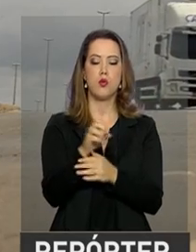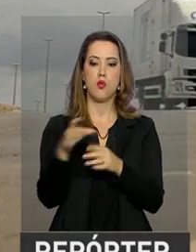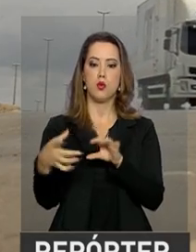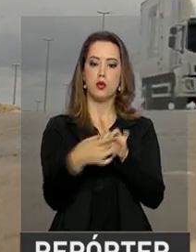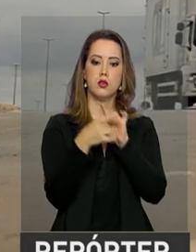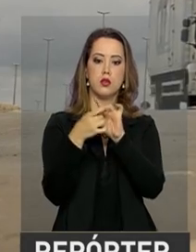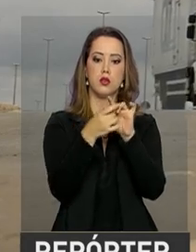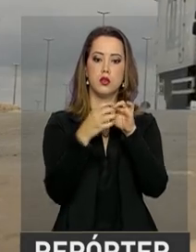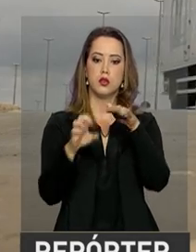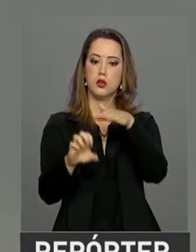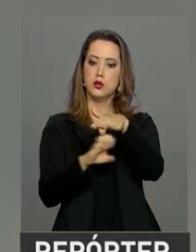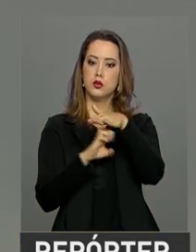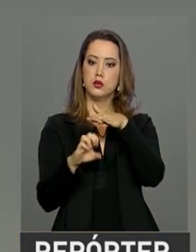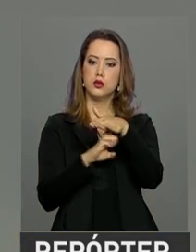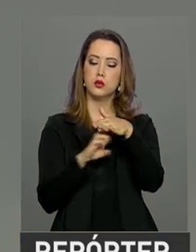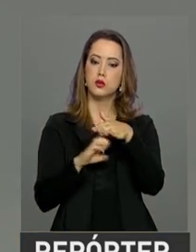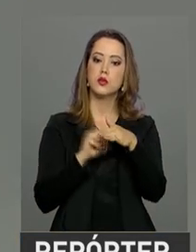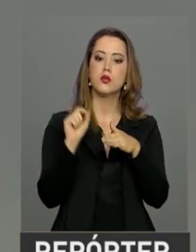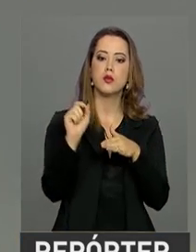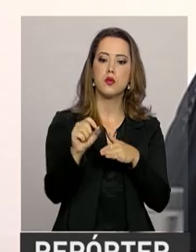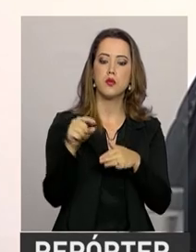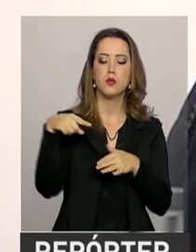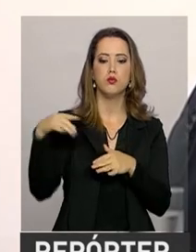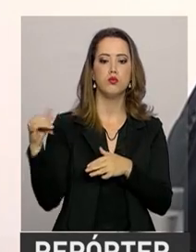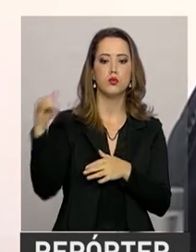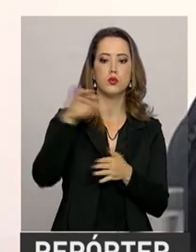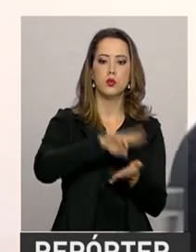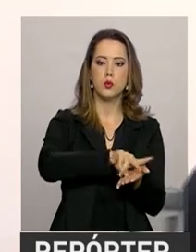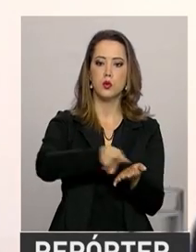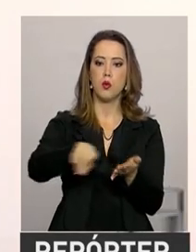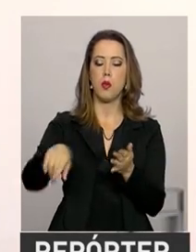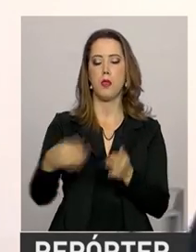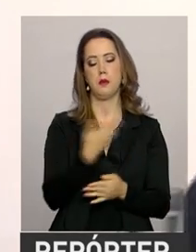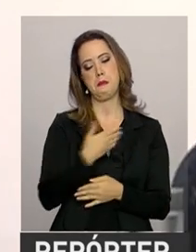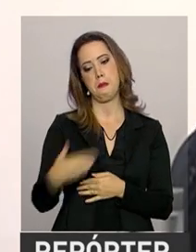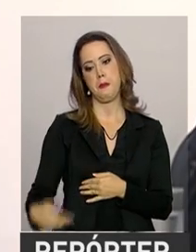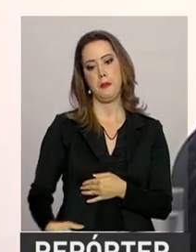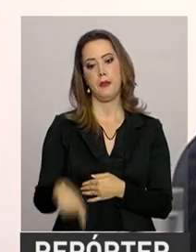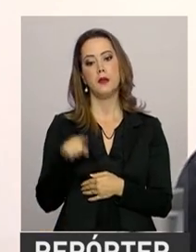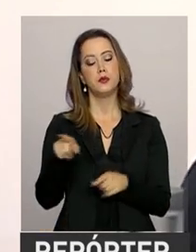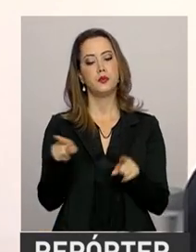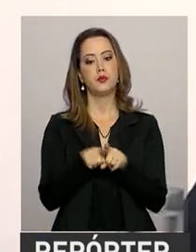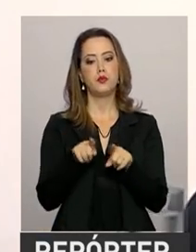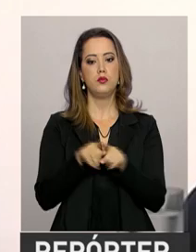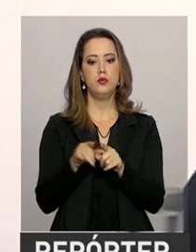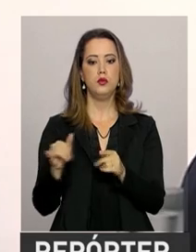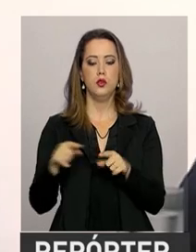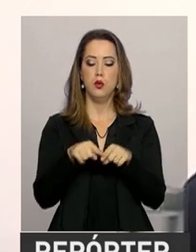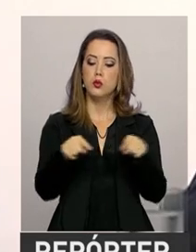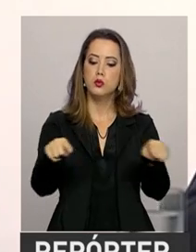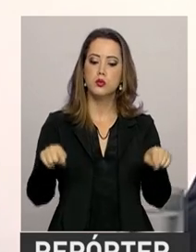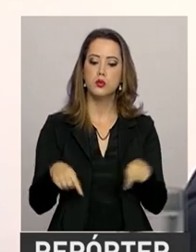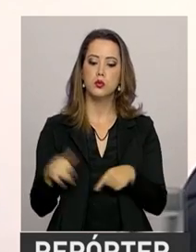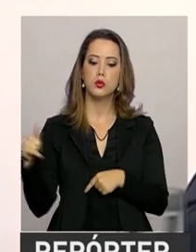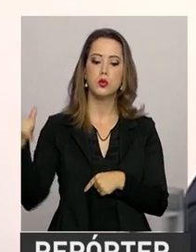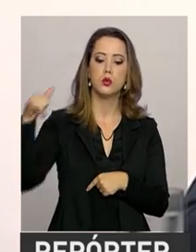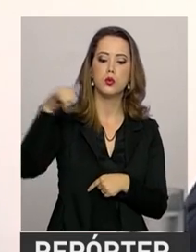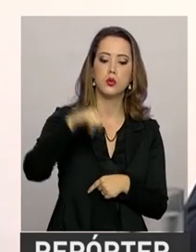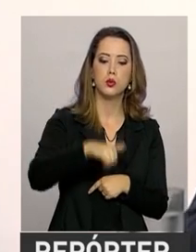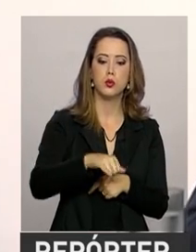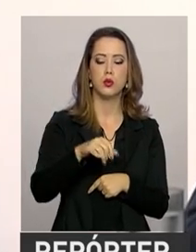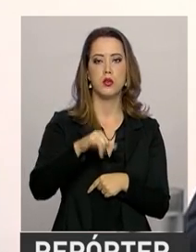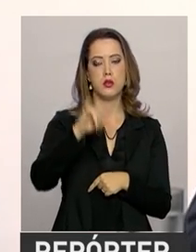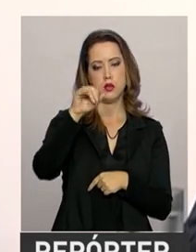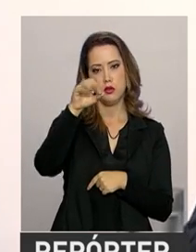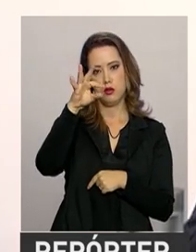rodovias ferrovias e óleo e gás o secretário também afirmou que a Infraero não vai mais participar das concessões